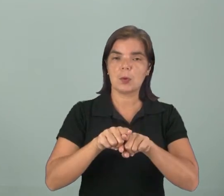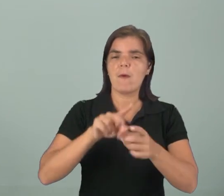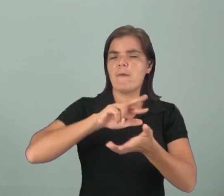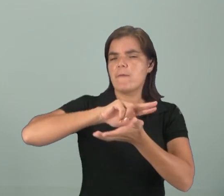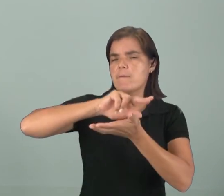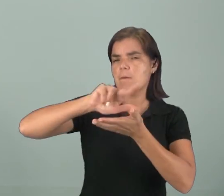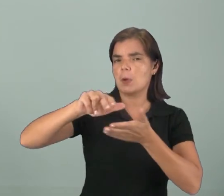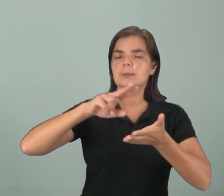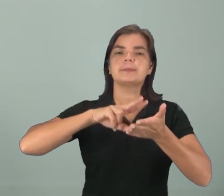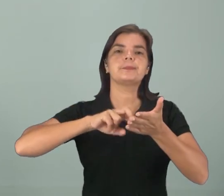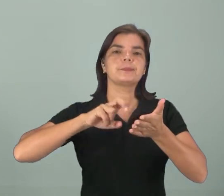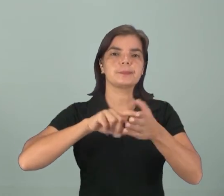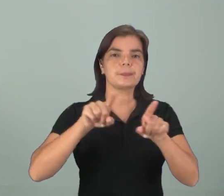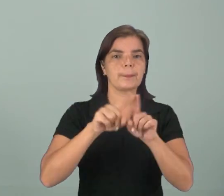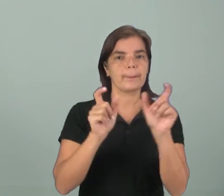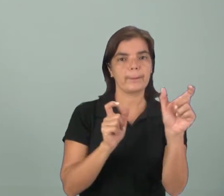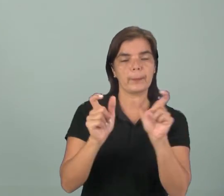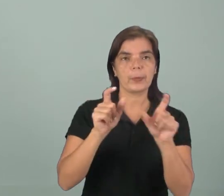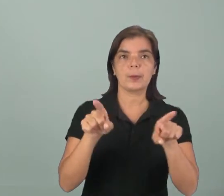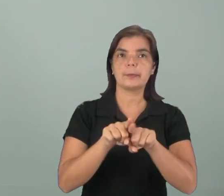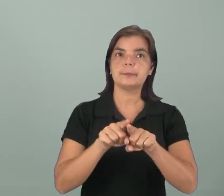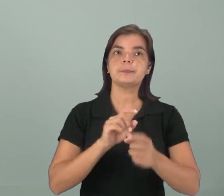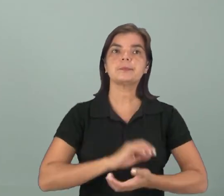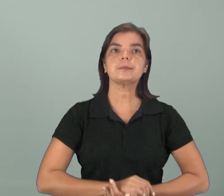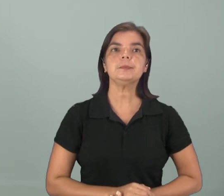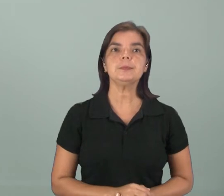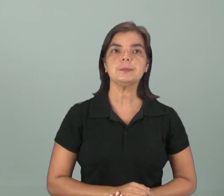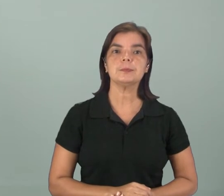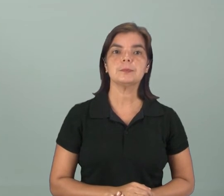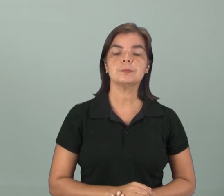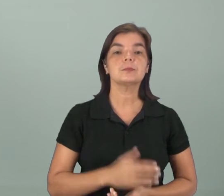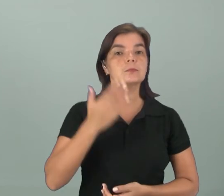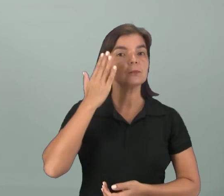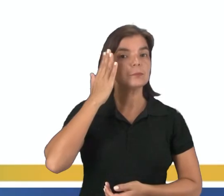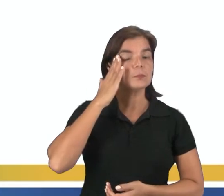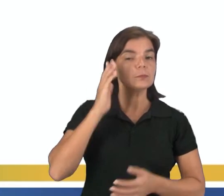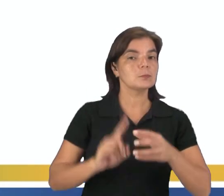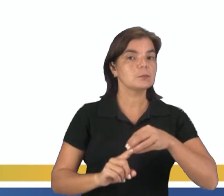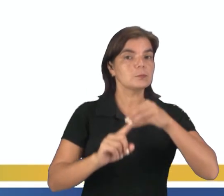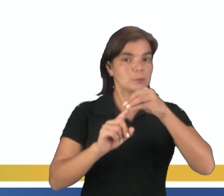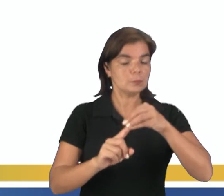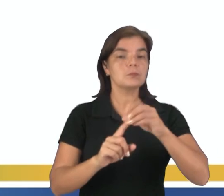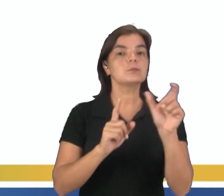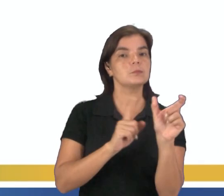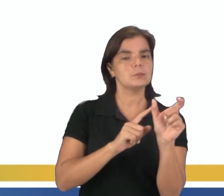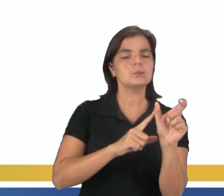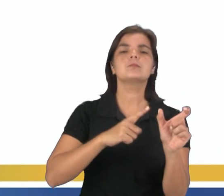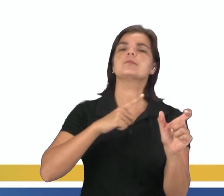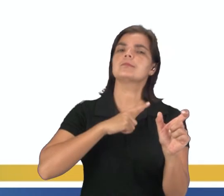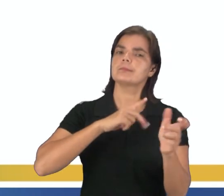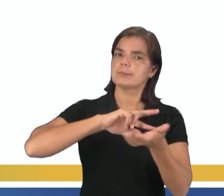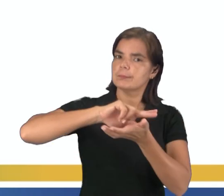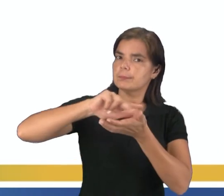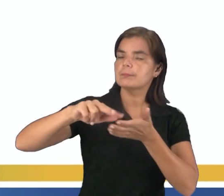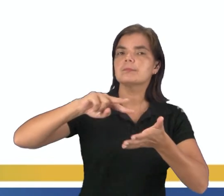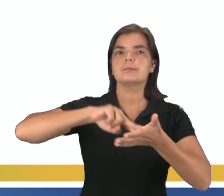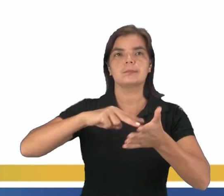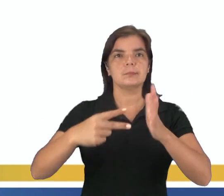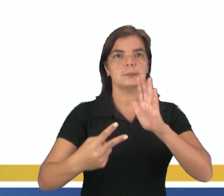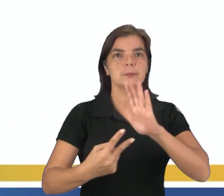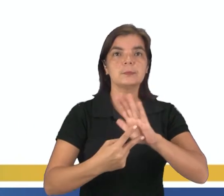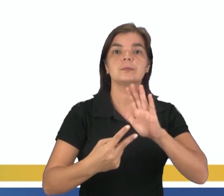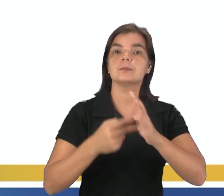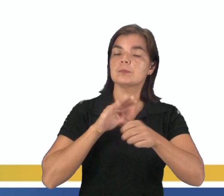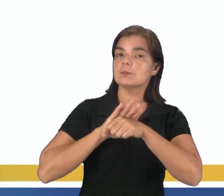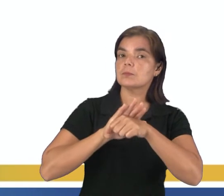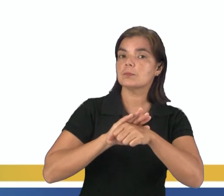de vocabulário, né? O leque de palavras. Entender que uma única palavra pode ter vários significados